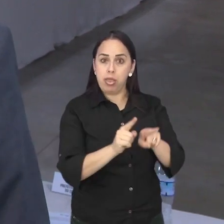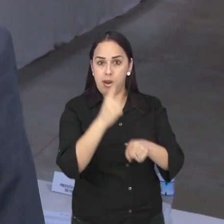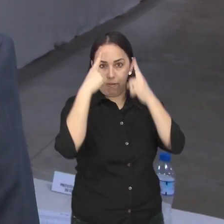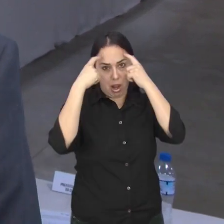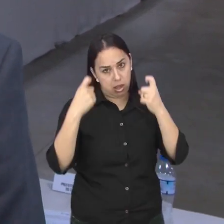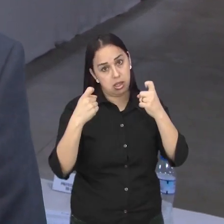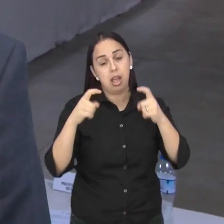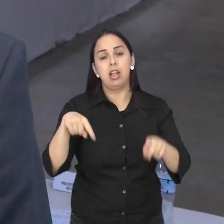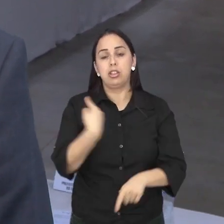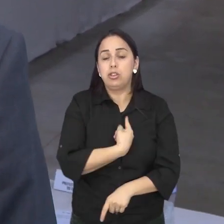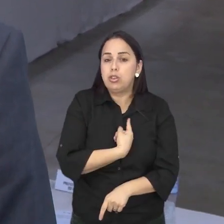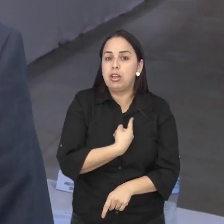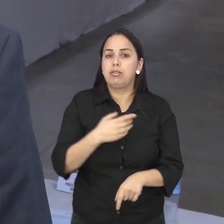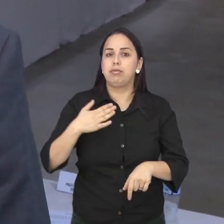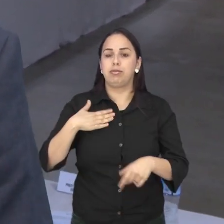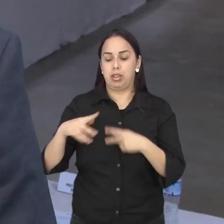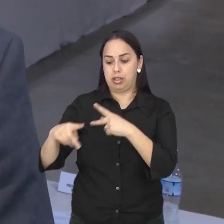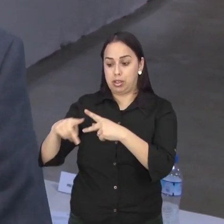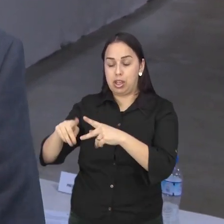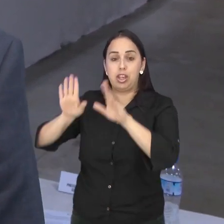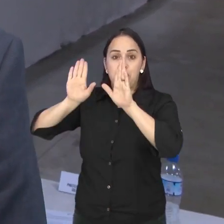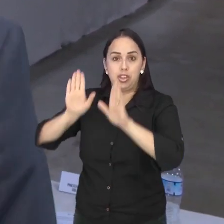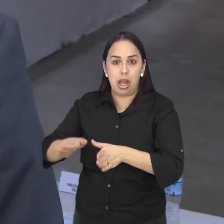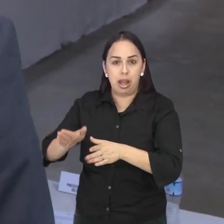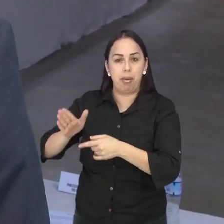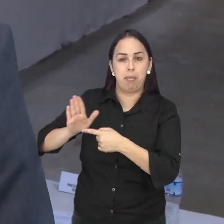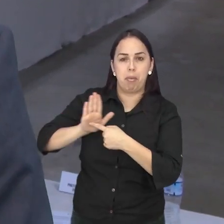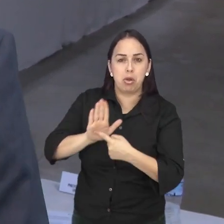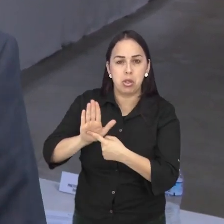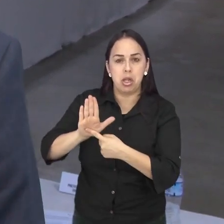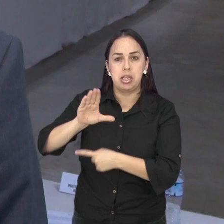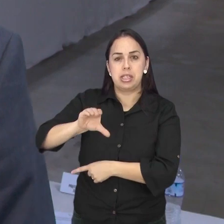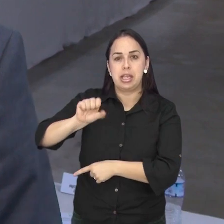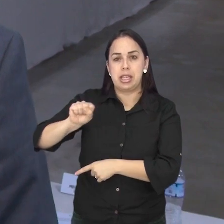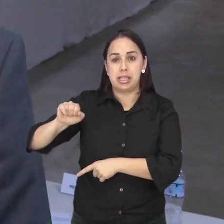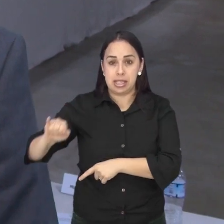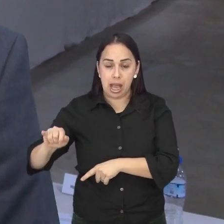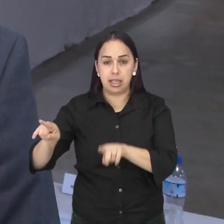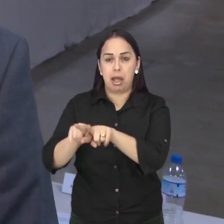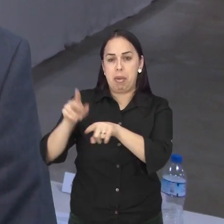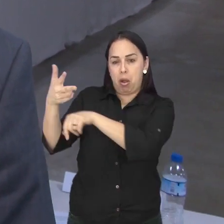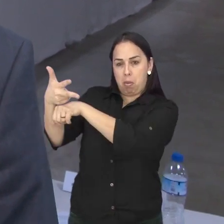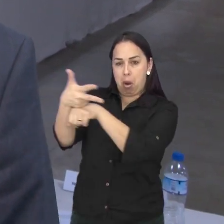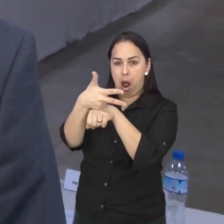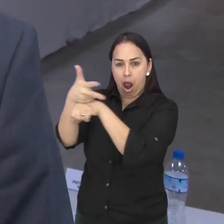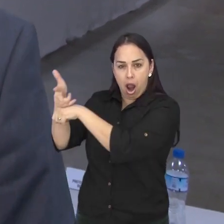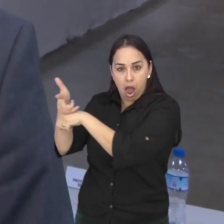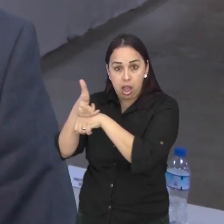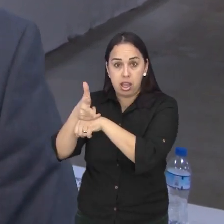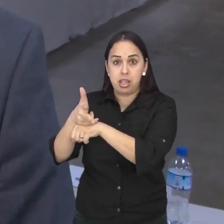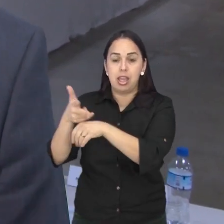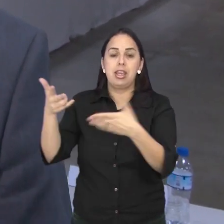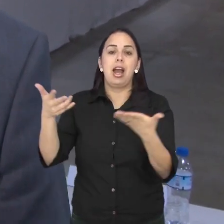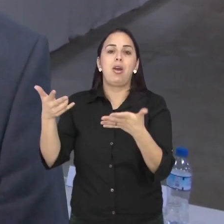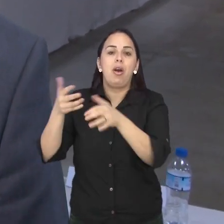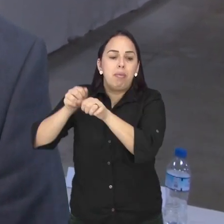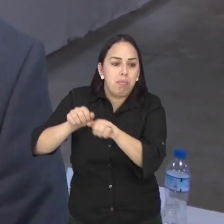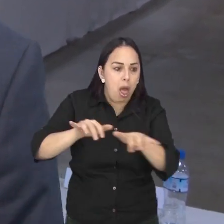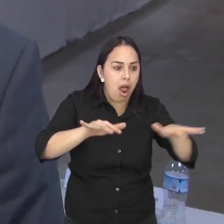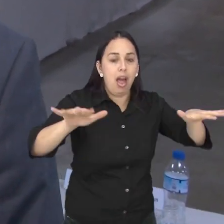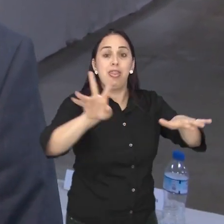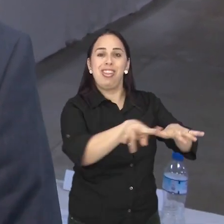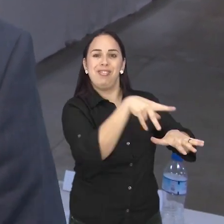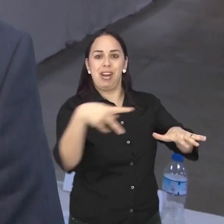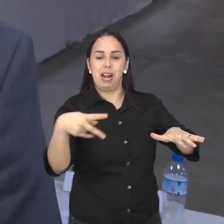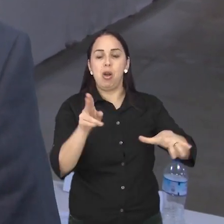violência. E é isso que nós vamos fazer. São José deu um exemplo, né, com o CSI, com as câmeras, vídeo monitoramento, e a gente quer estender isso para o